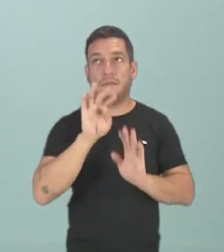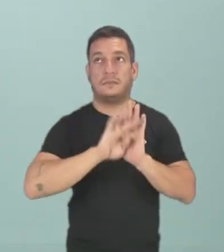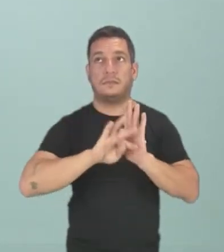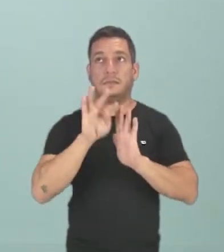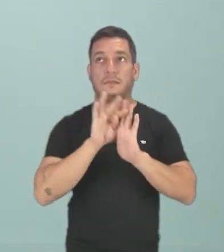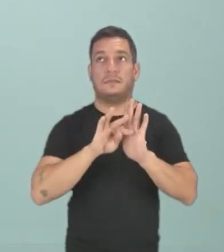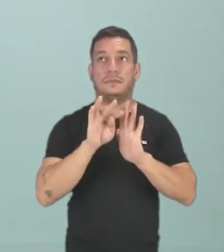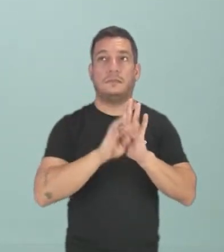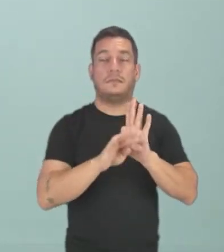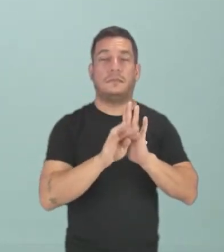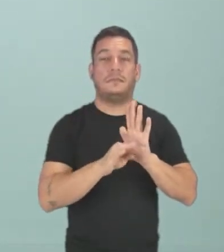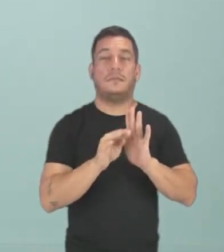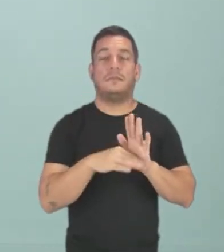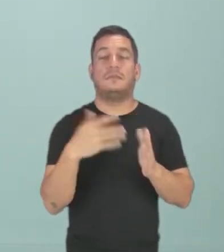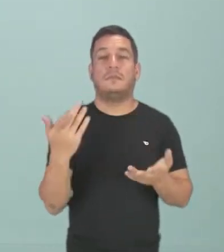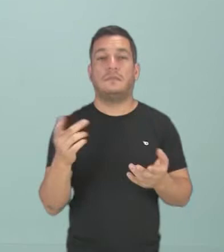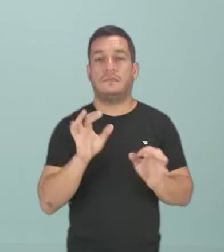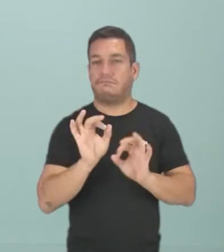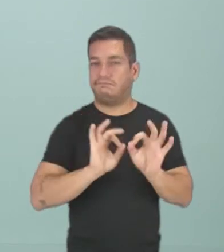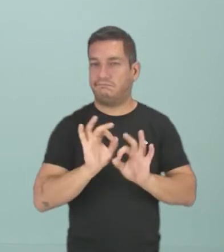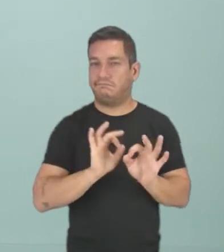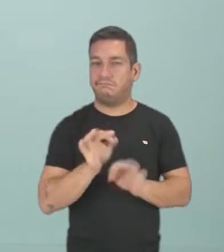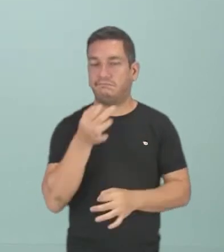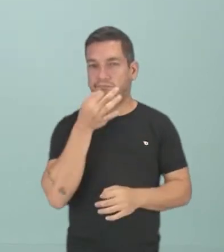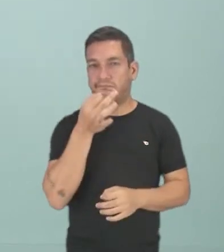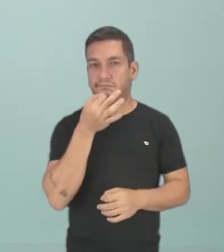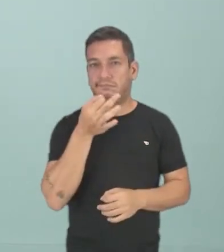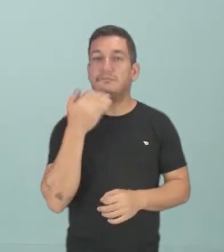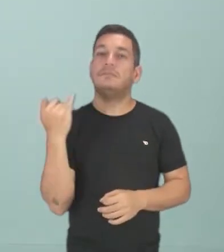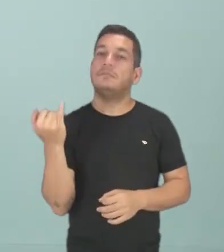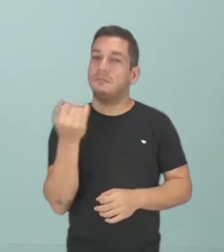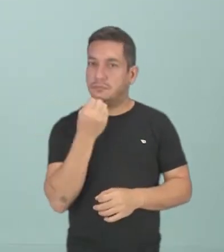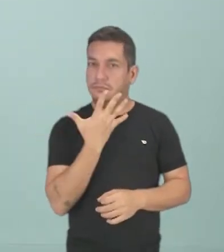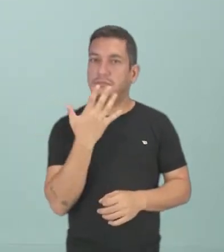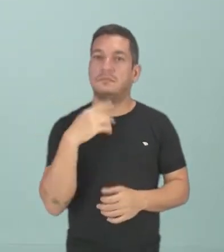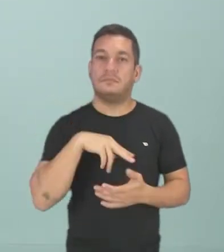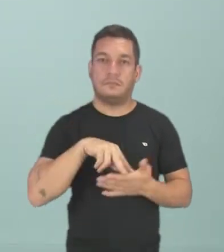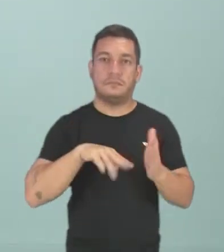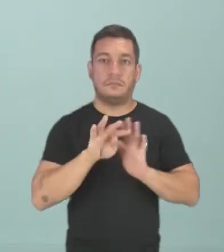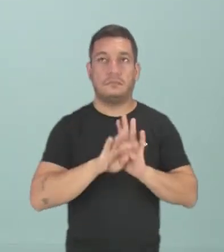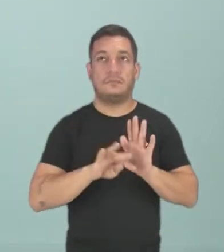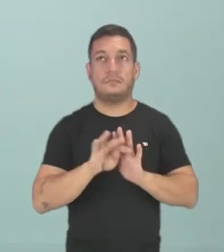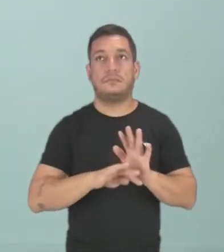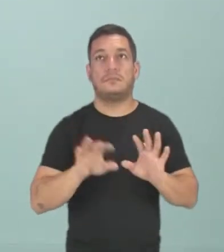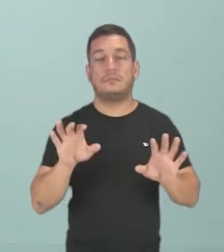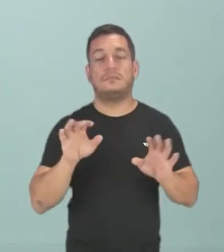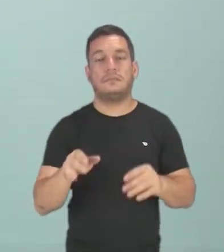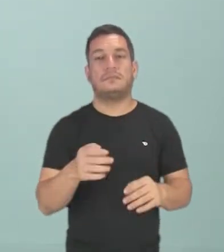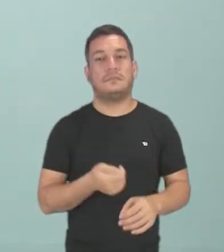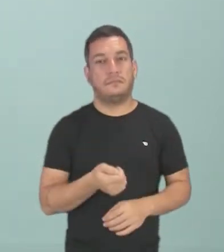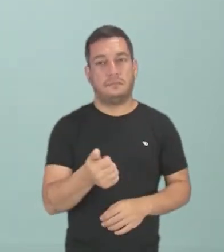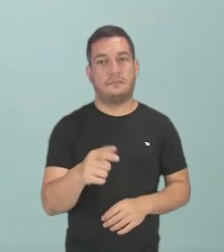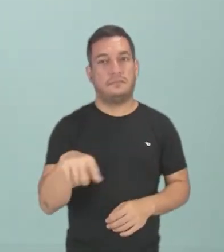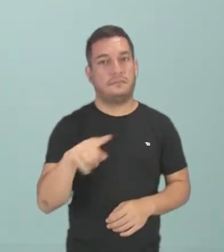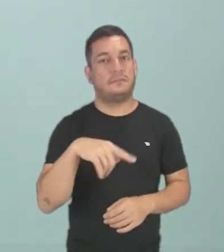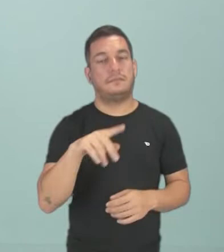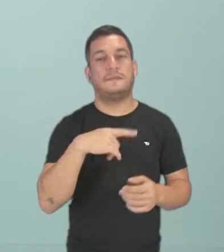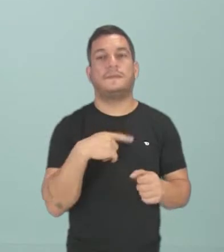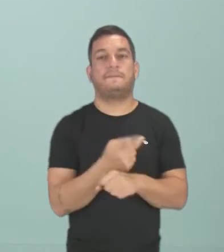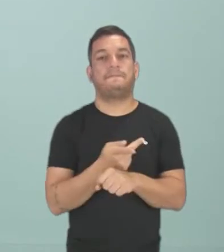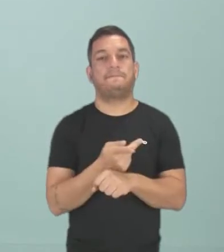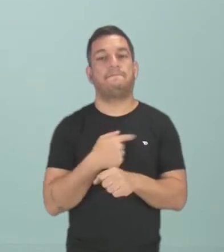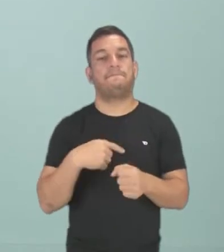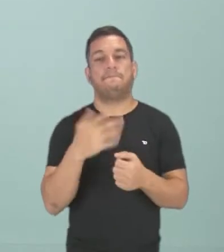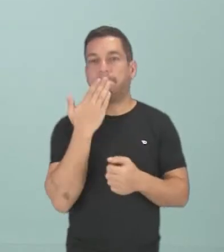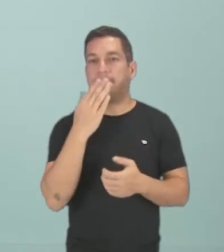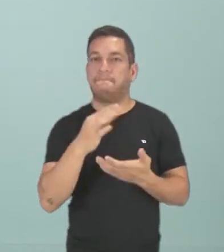né? Bem articulados, bem argumentados. É muito bom ler textos assim. Recomendo sempre a vocês buscarem